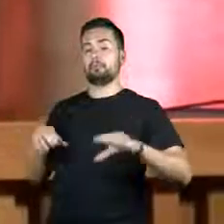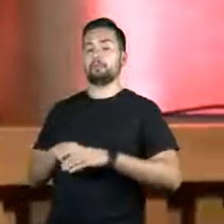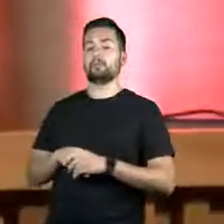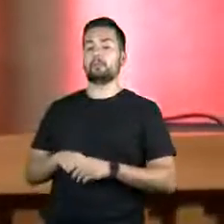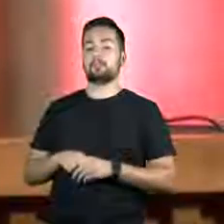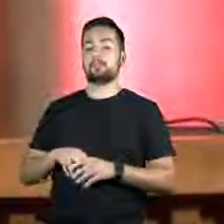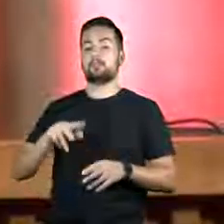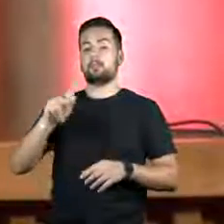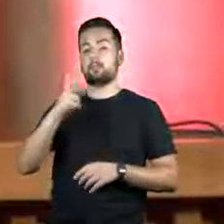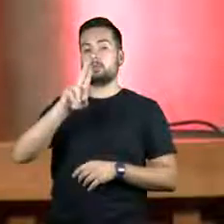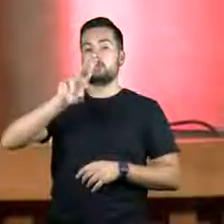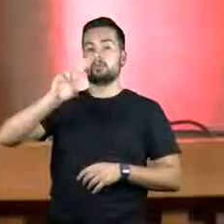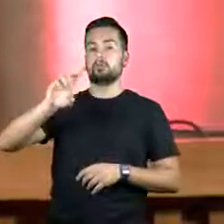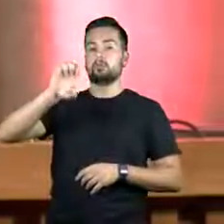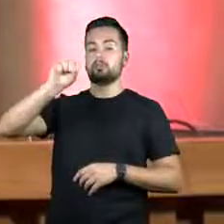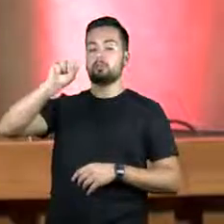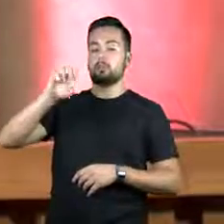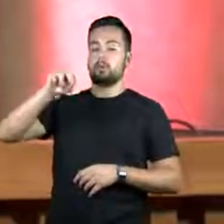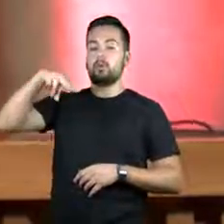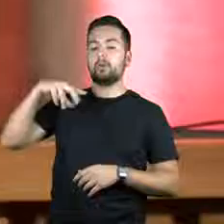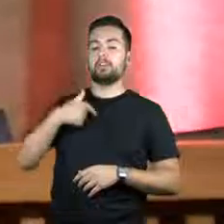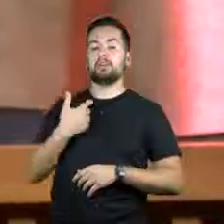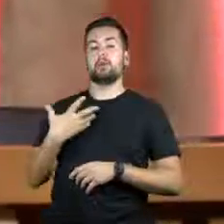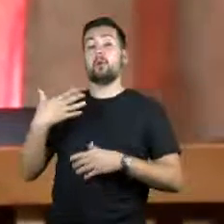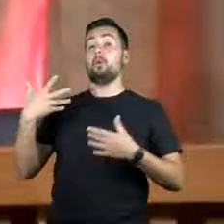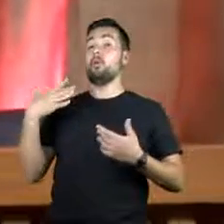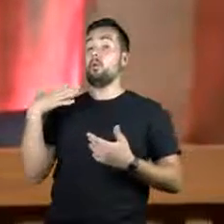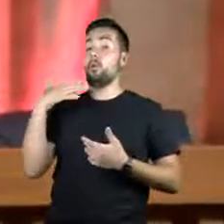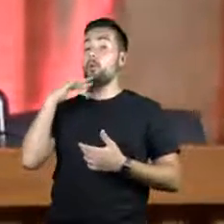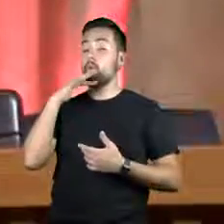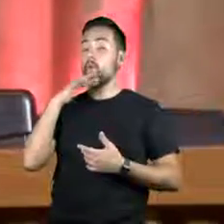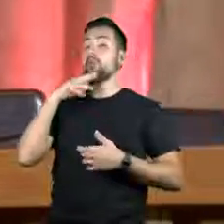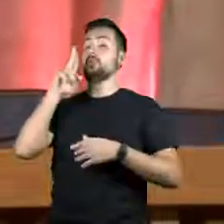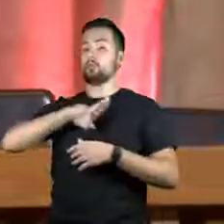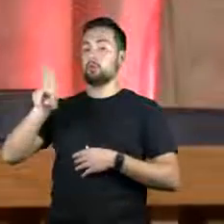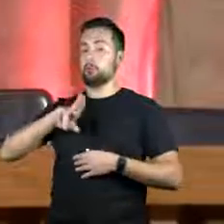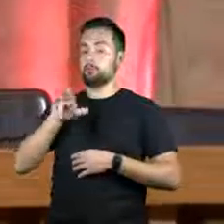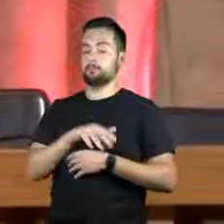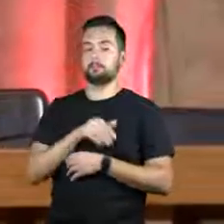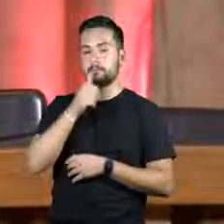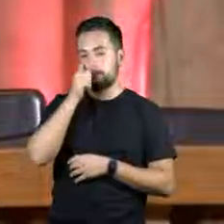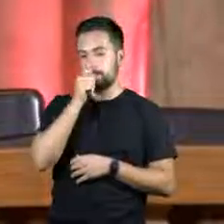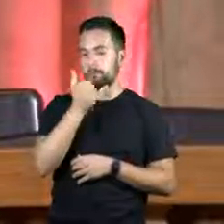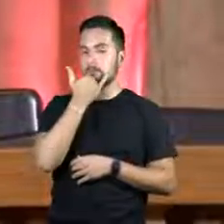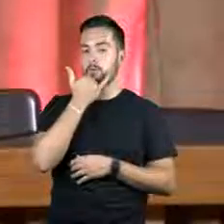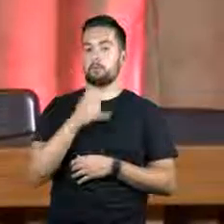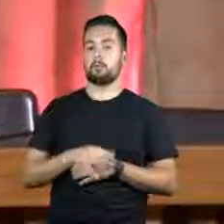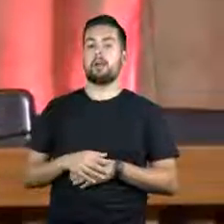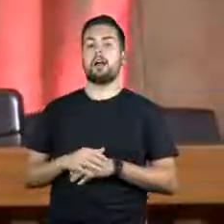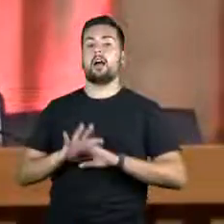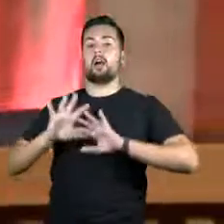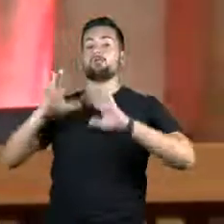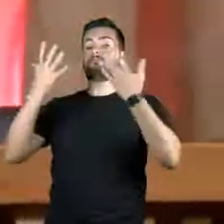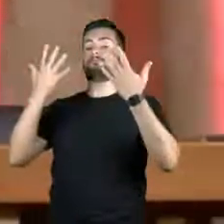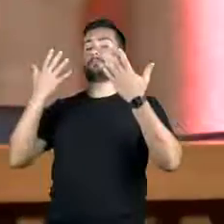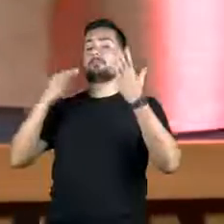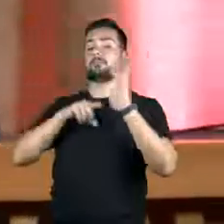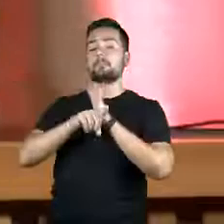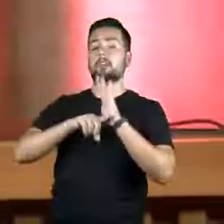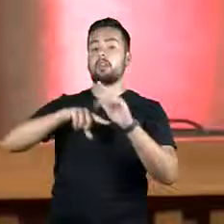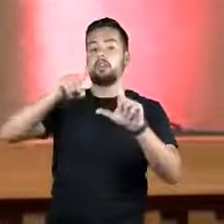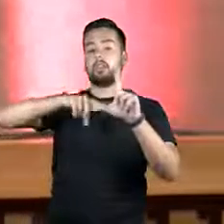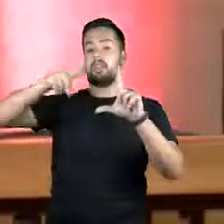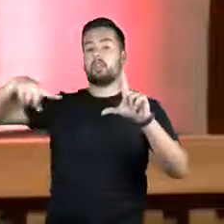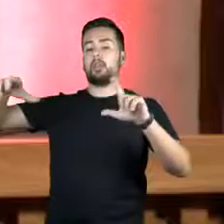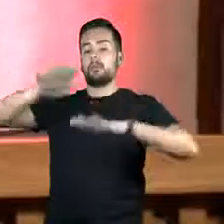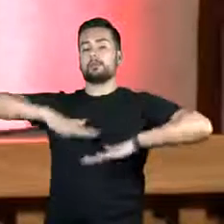Hudson, né? Eu sou muito ruim de nome, gente. Você está vendo que eu fico repetindo, né? Porque eu sou ruim. O que acontece sobre essas questões de parâmetros de solo,